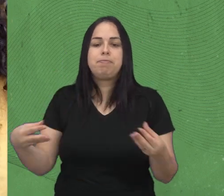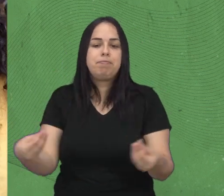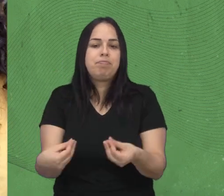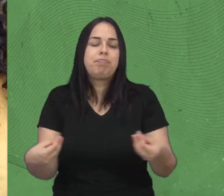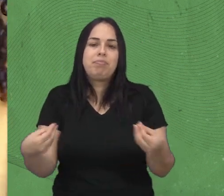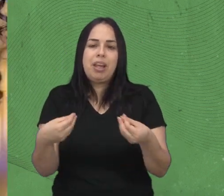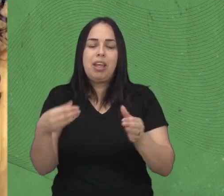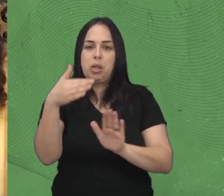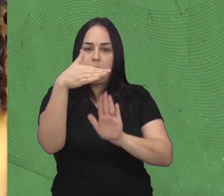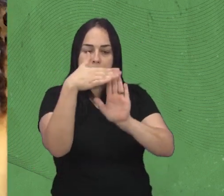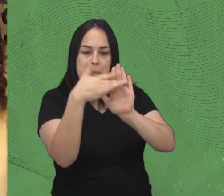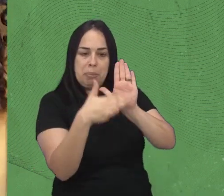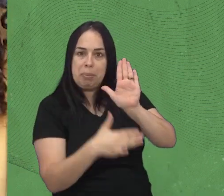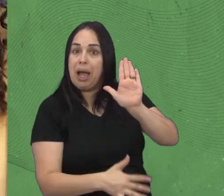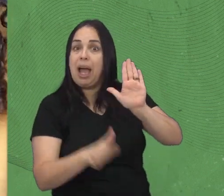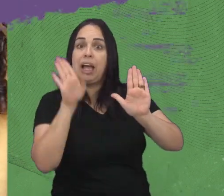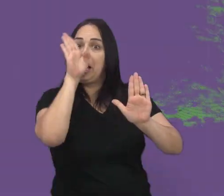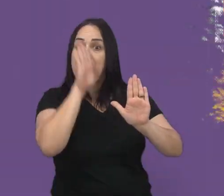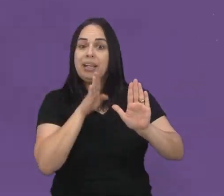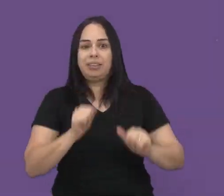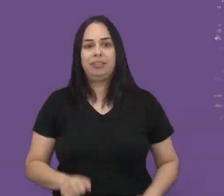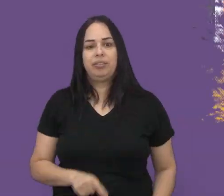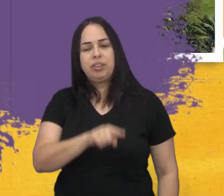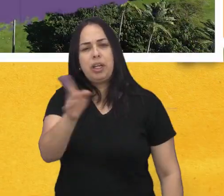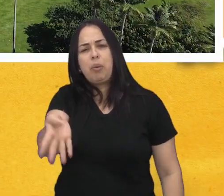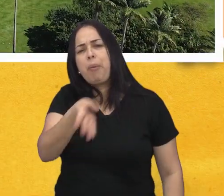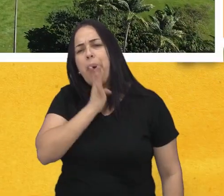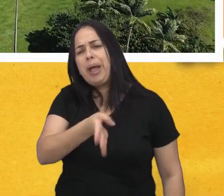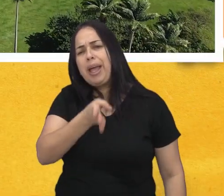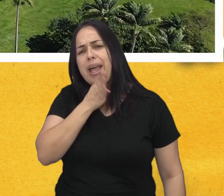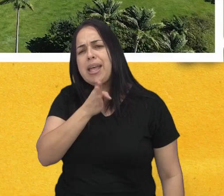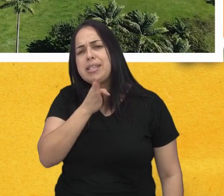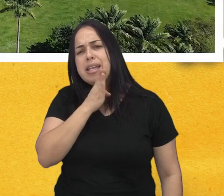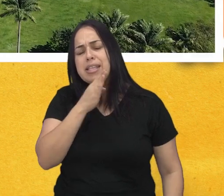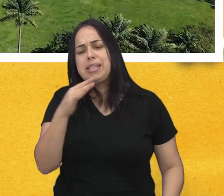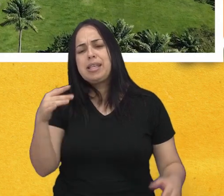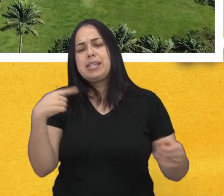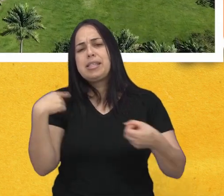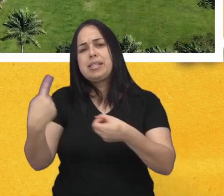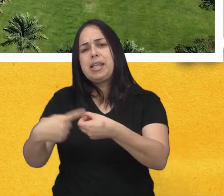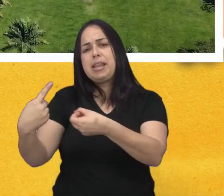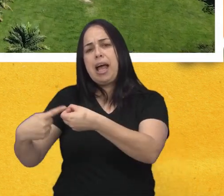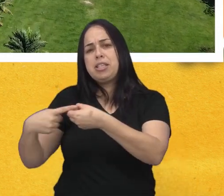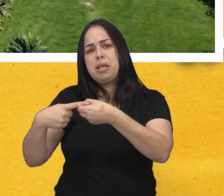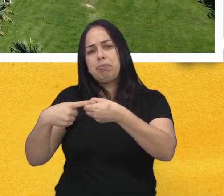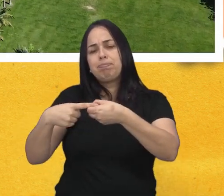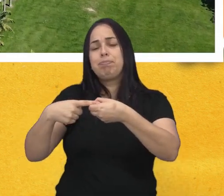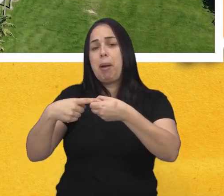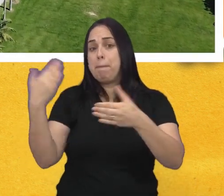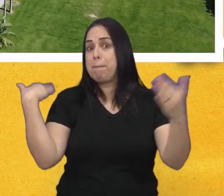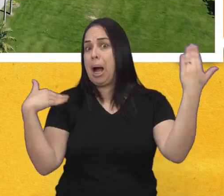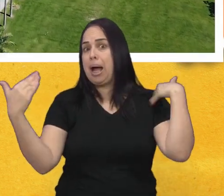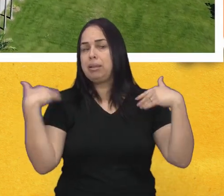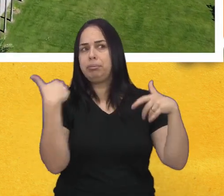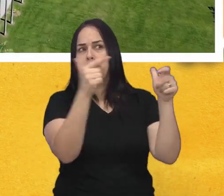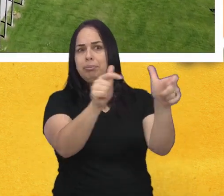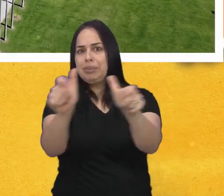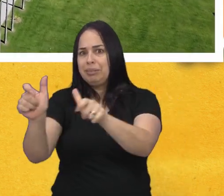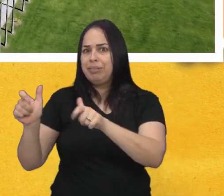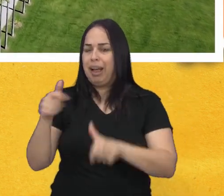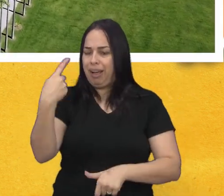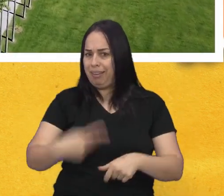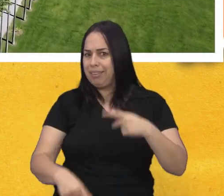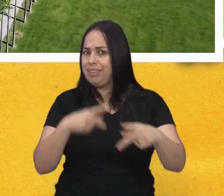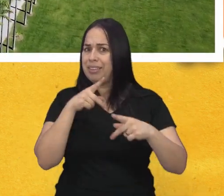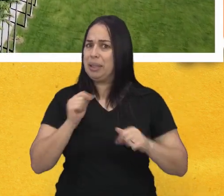E toda a programação é gratuita. Você já conhece o programa City Tour? uma oportunidade de conhecer pontos